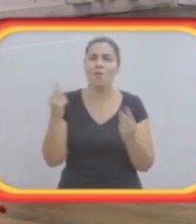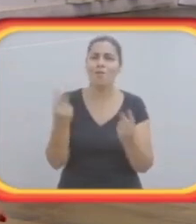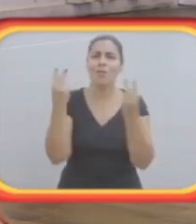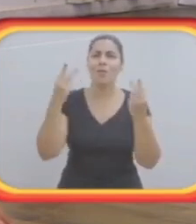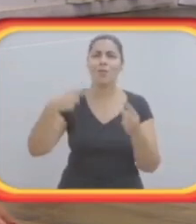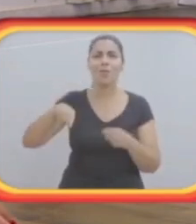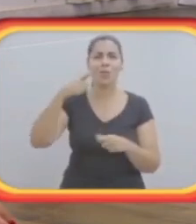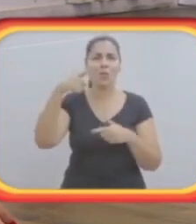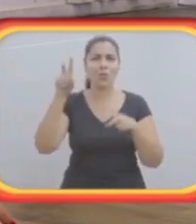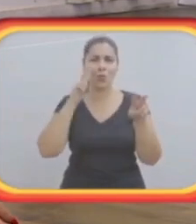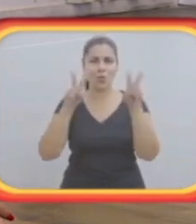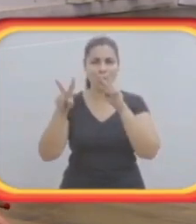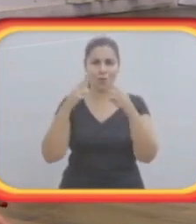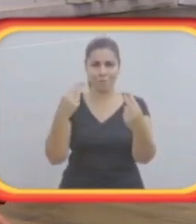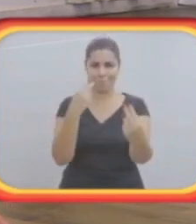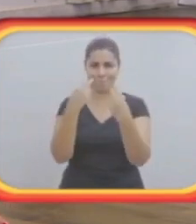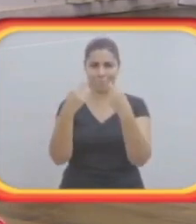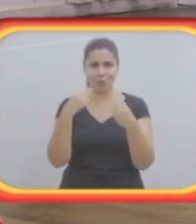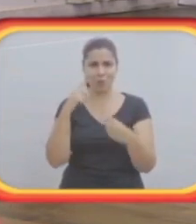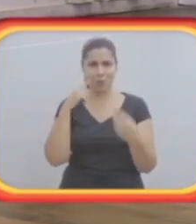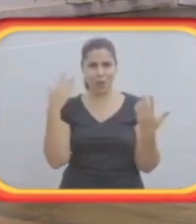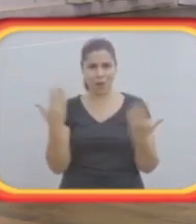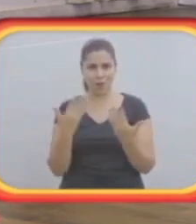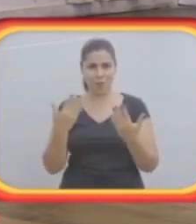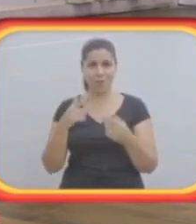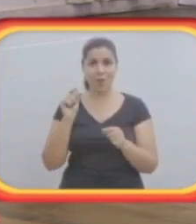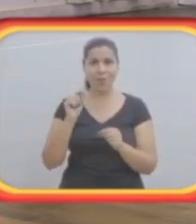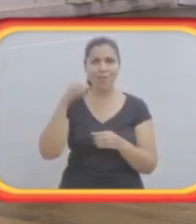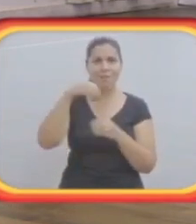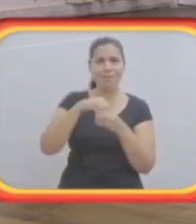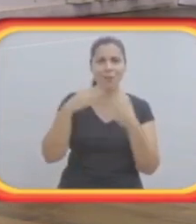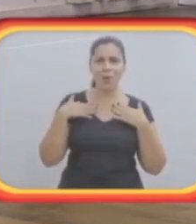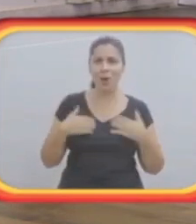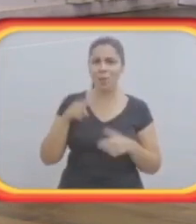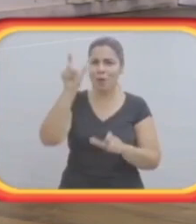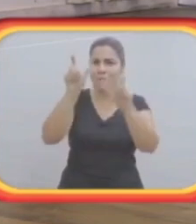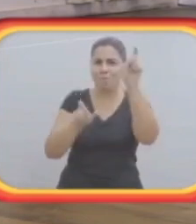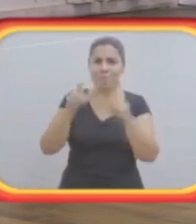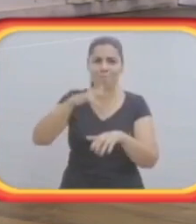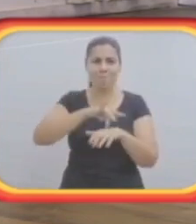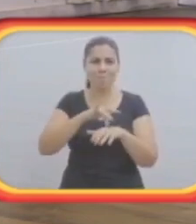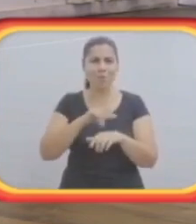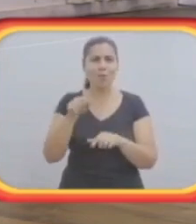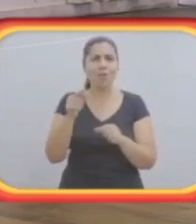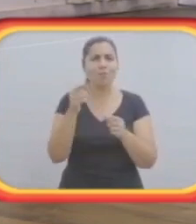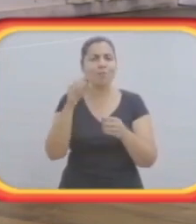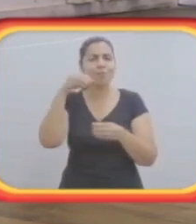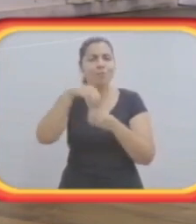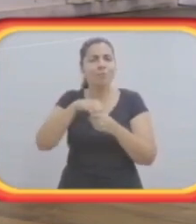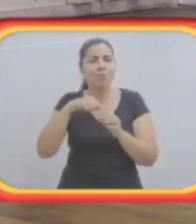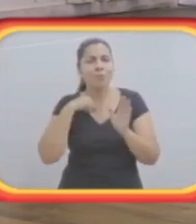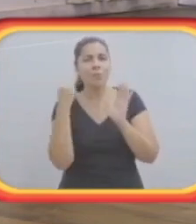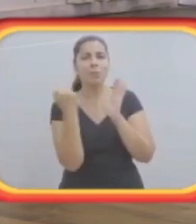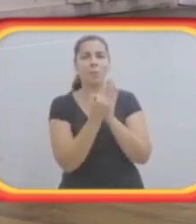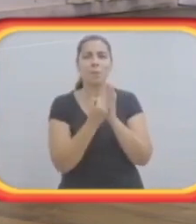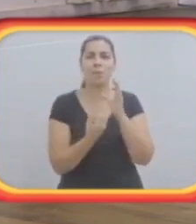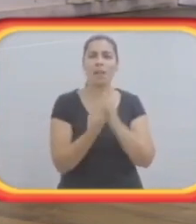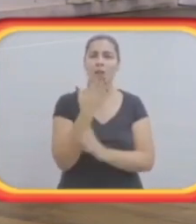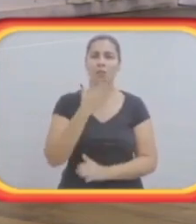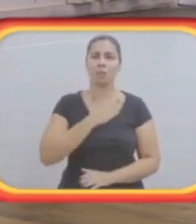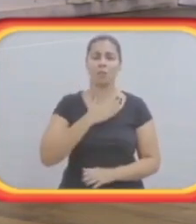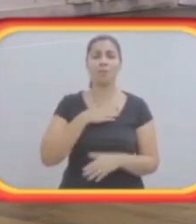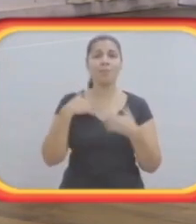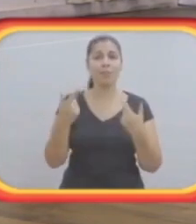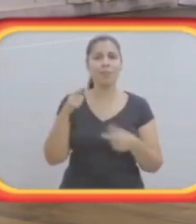bailarinas intérpretes desse espetáculo. Espero que seja, assim, muito rico, né? Tendo esse um